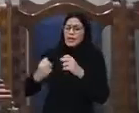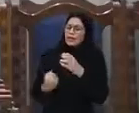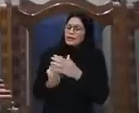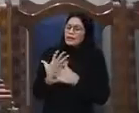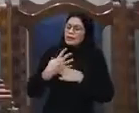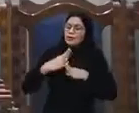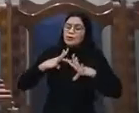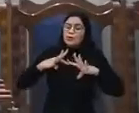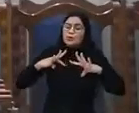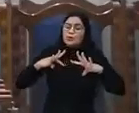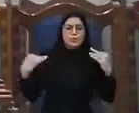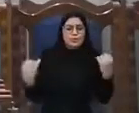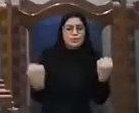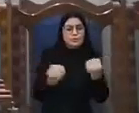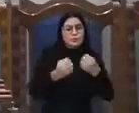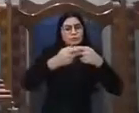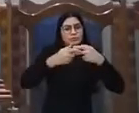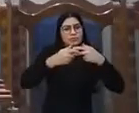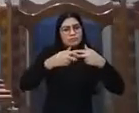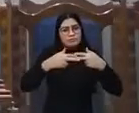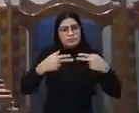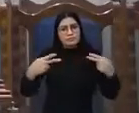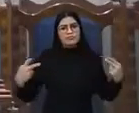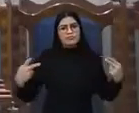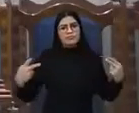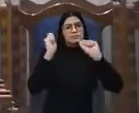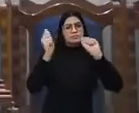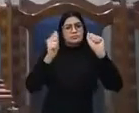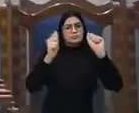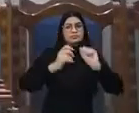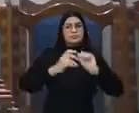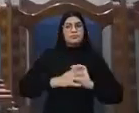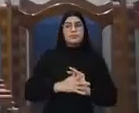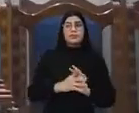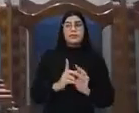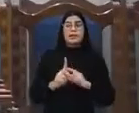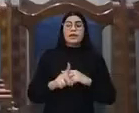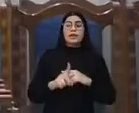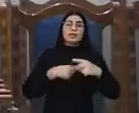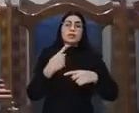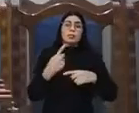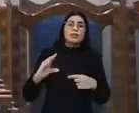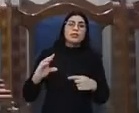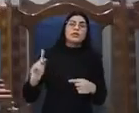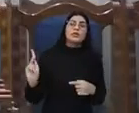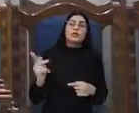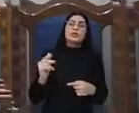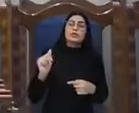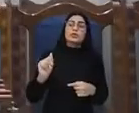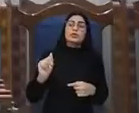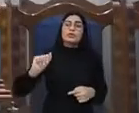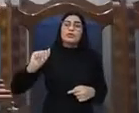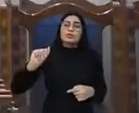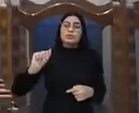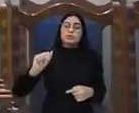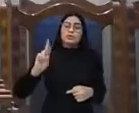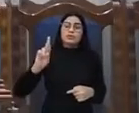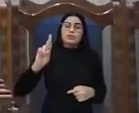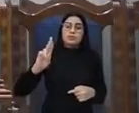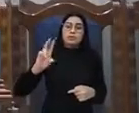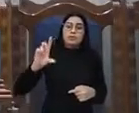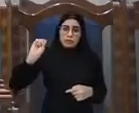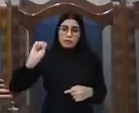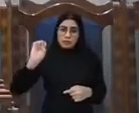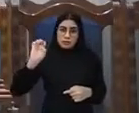todas as coisas. Aleluia. Depois que Charles Darwin, em 1859, criou a origem